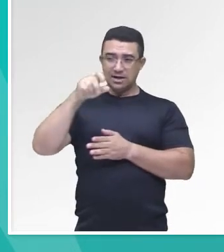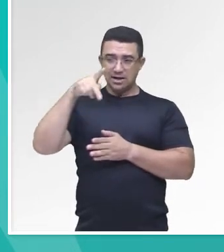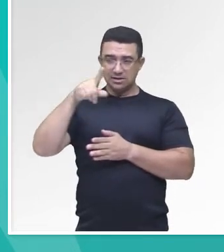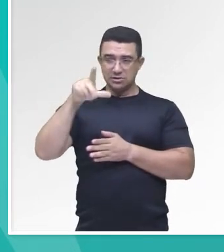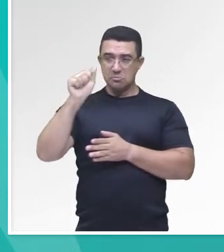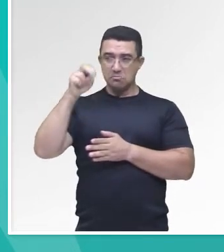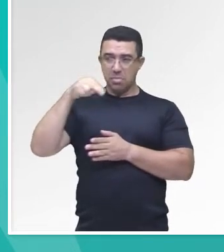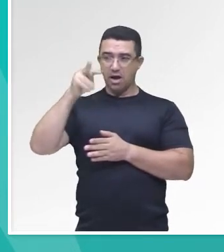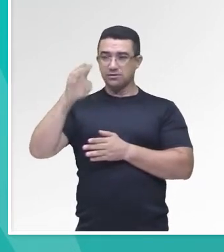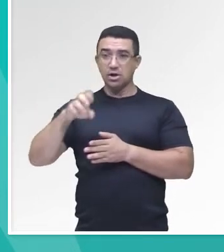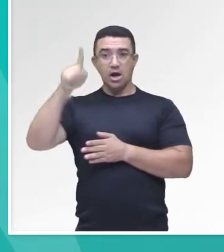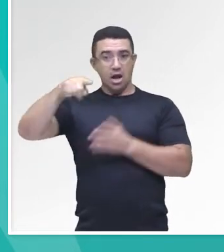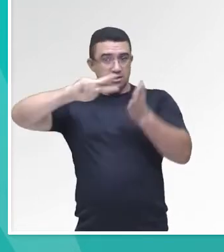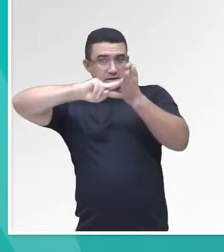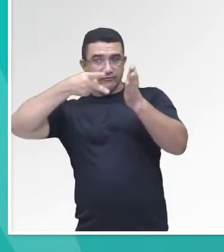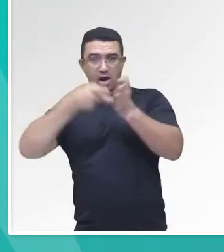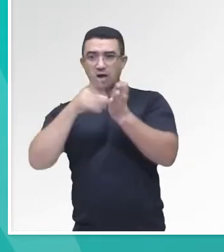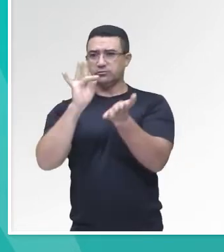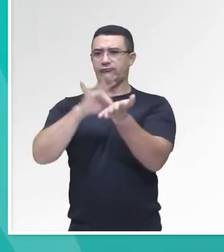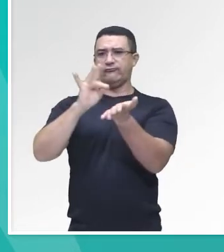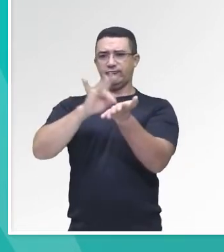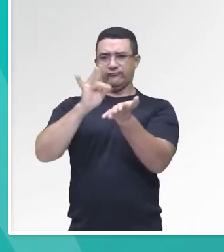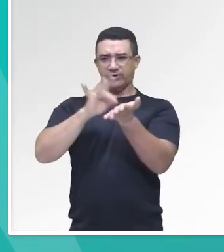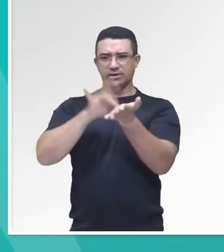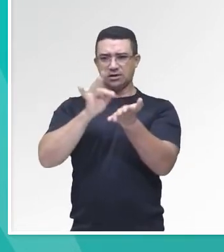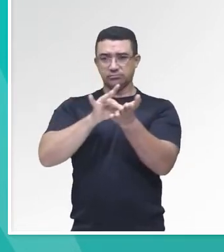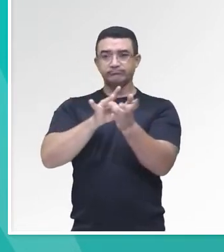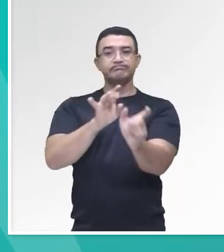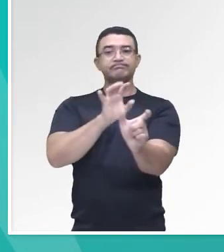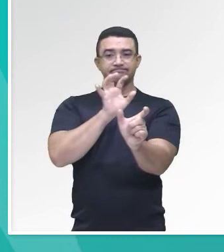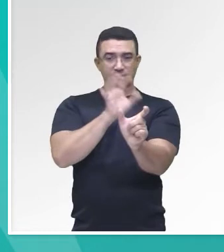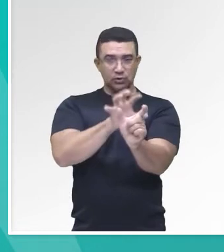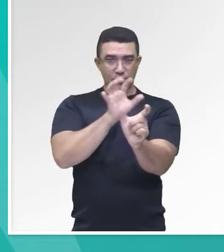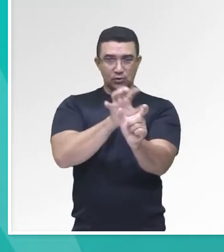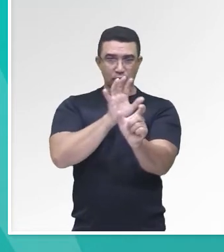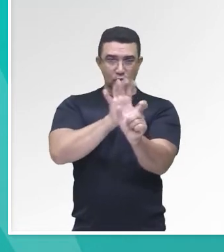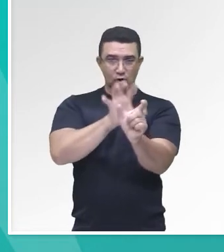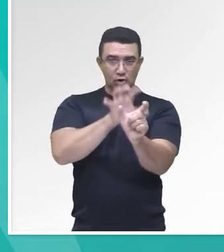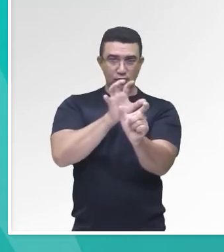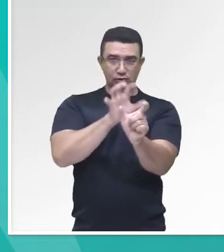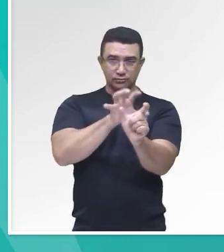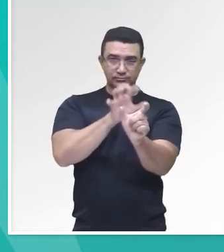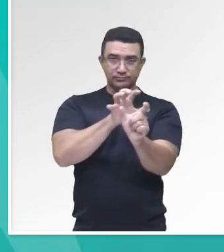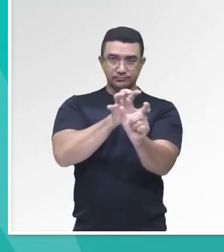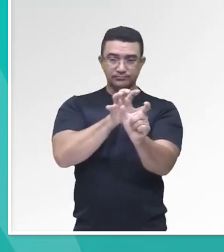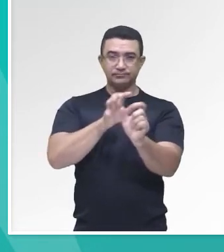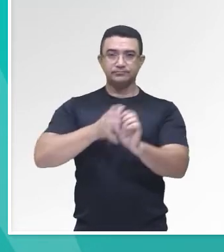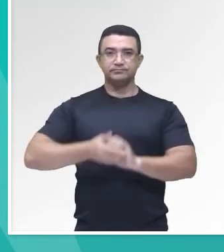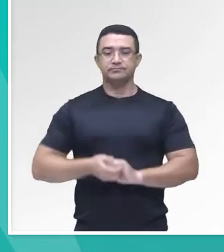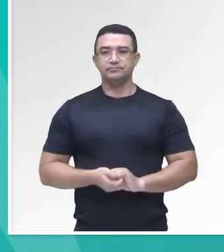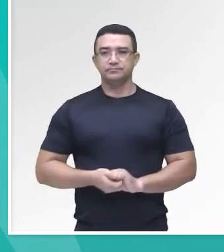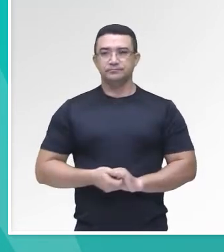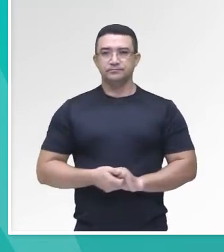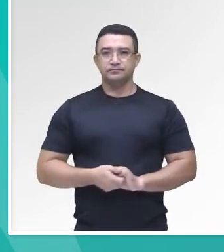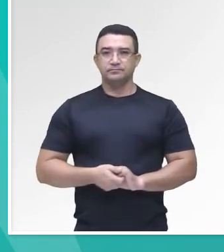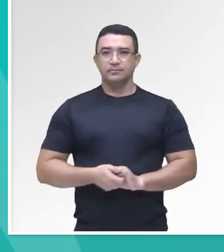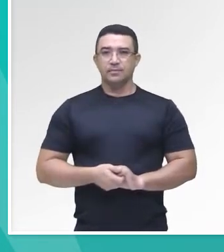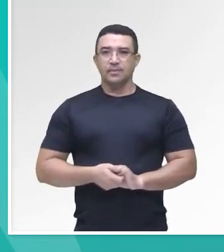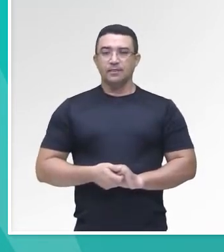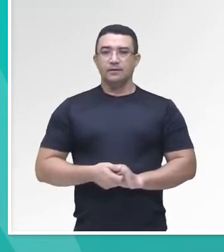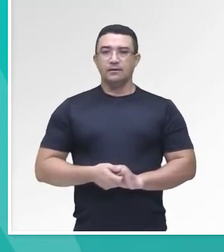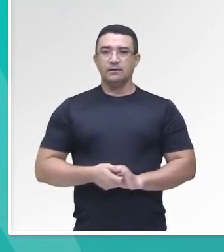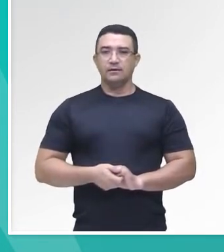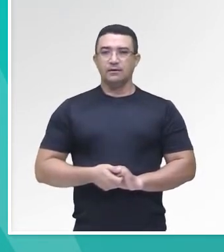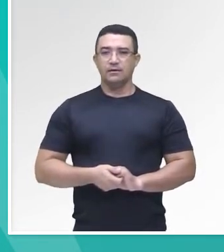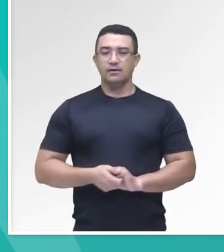tá? Denotativo, o sentido real do que significa a palavra coração, nesse contexto. Vamos ver num